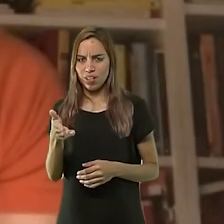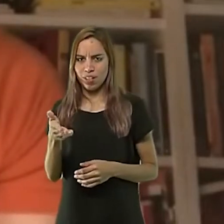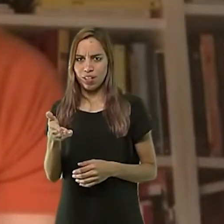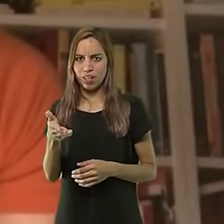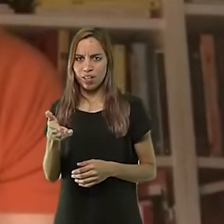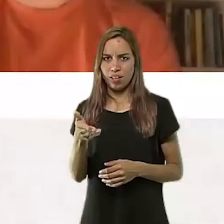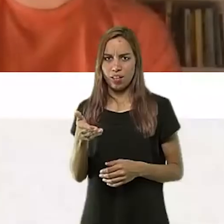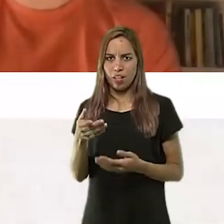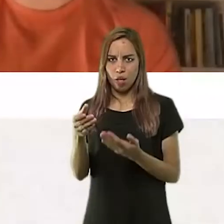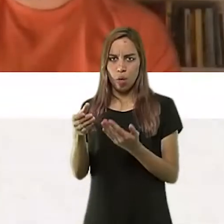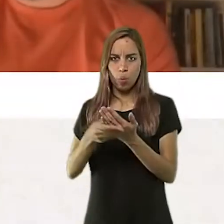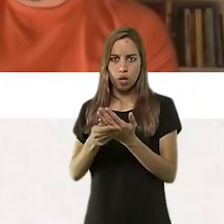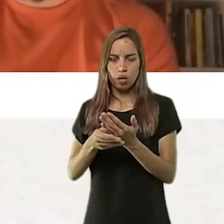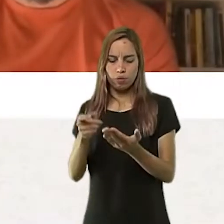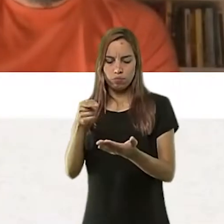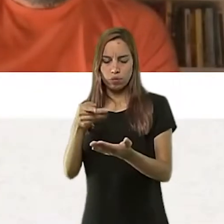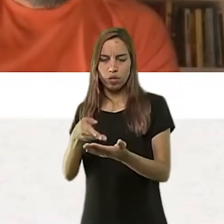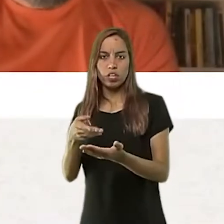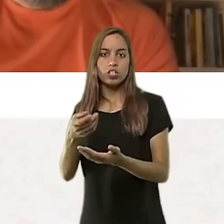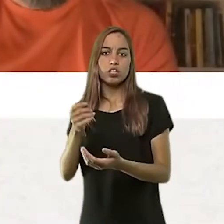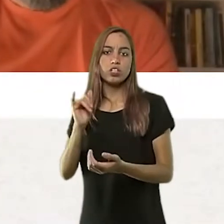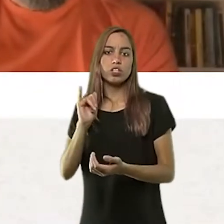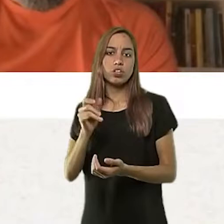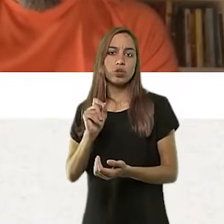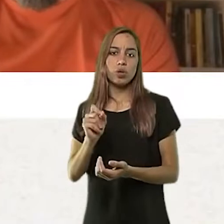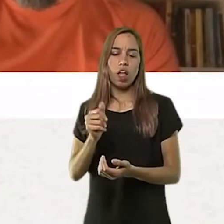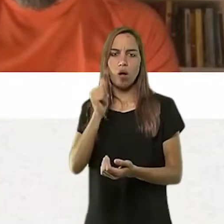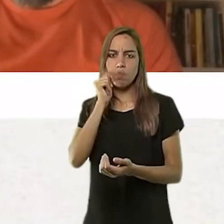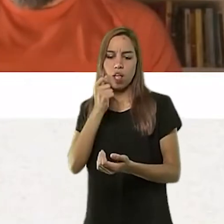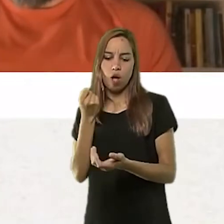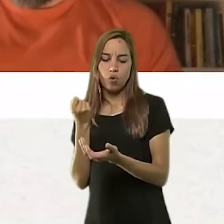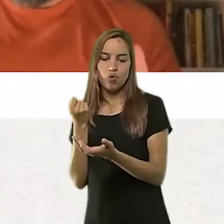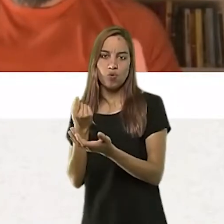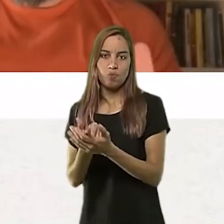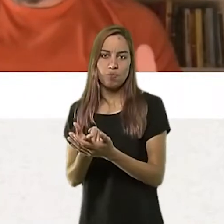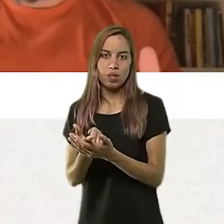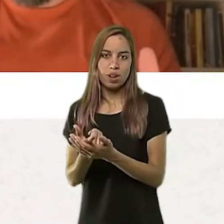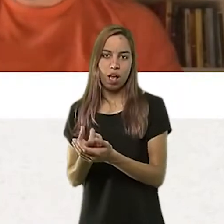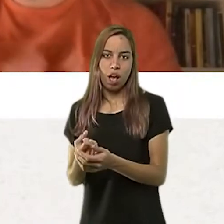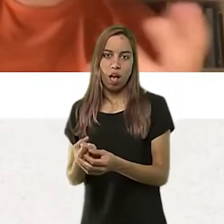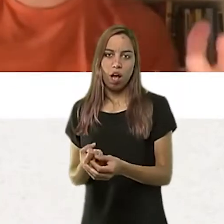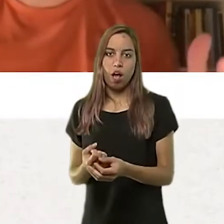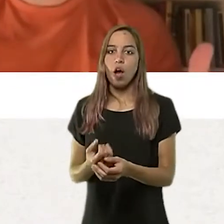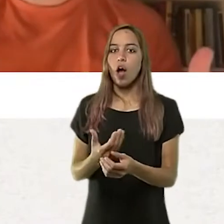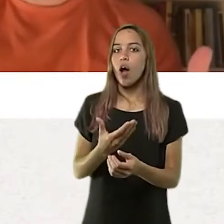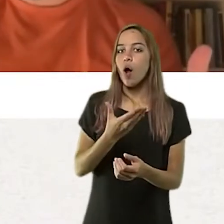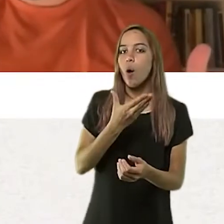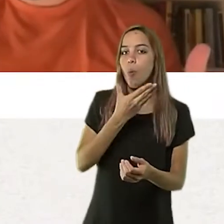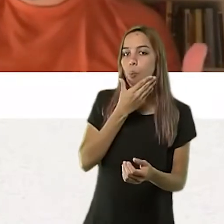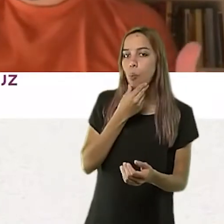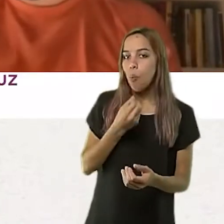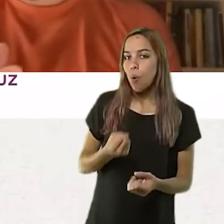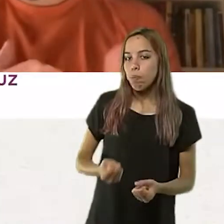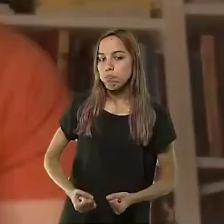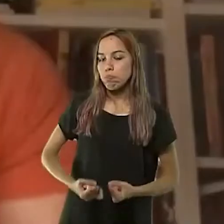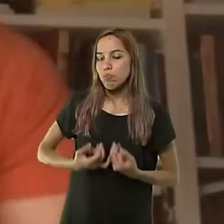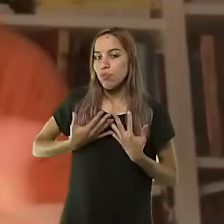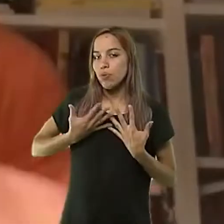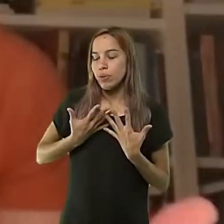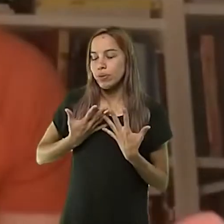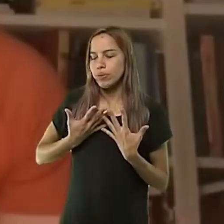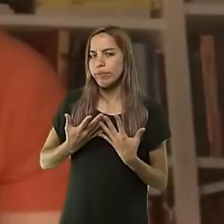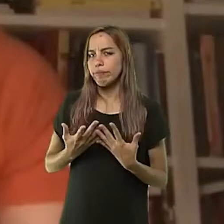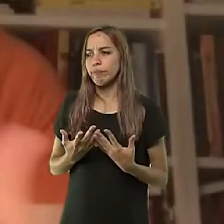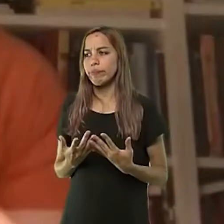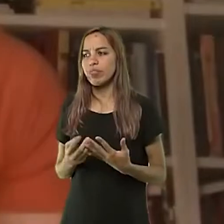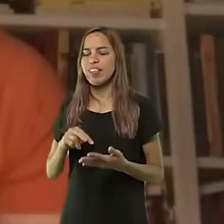mudar essa família para onde foi viver, ou com quem foi viver, e muda numa